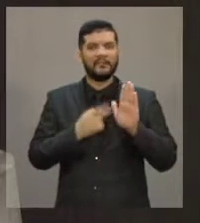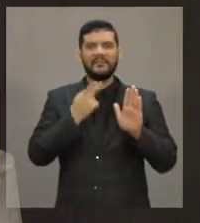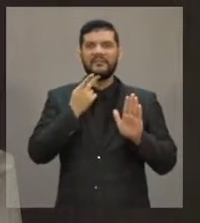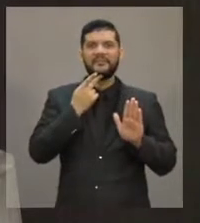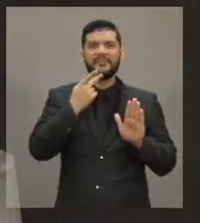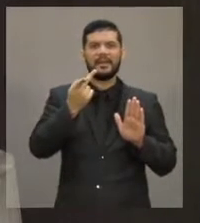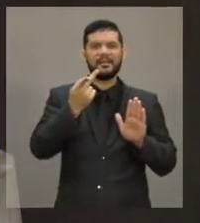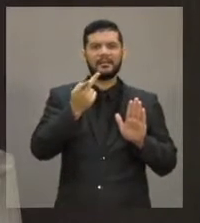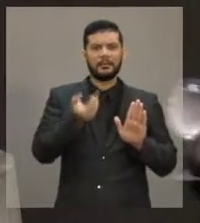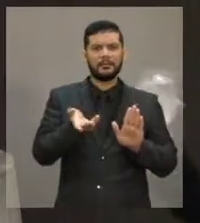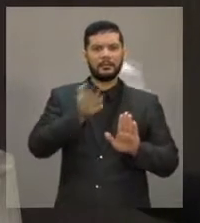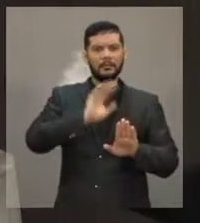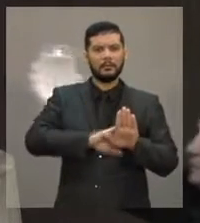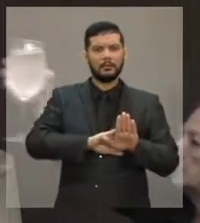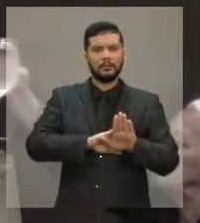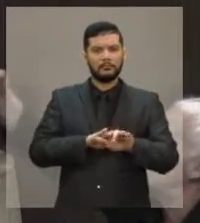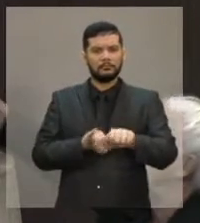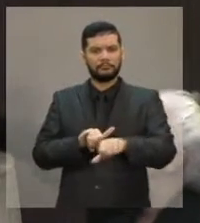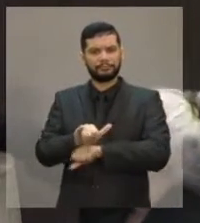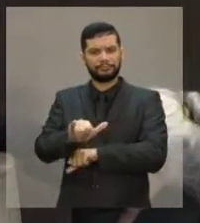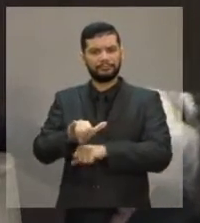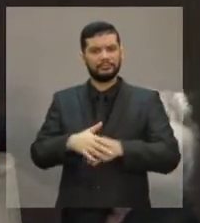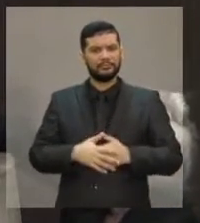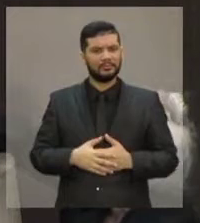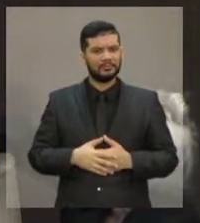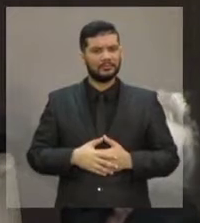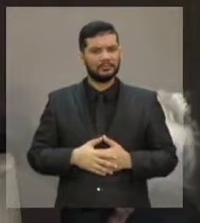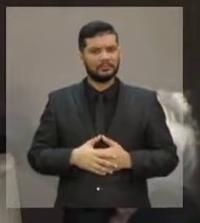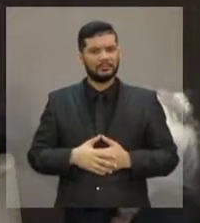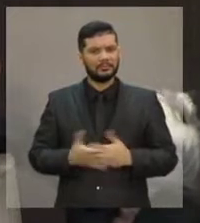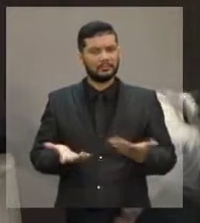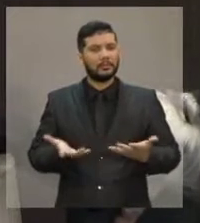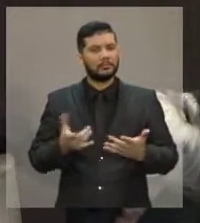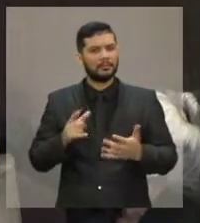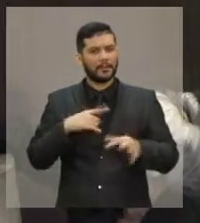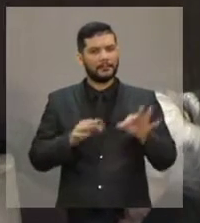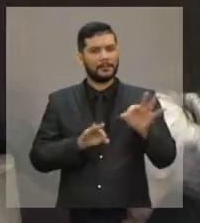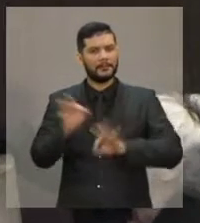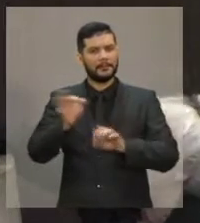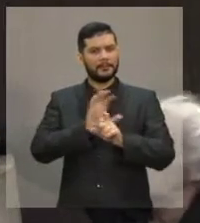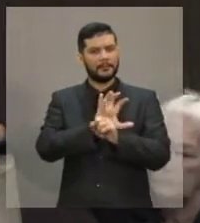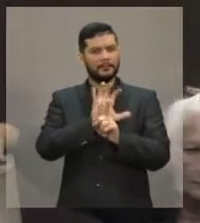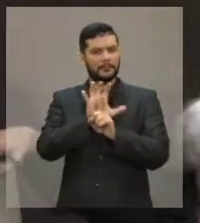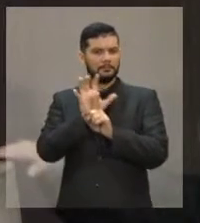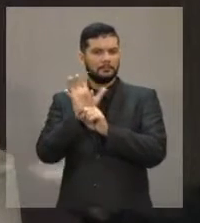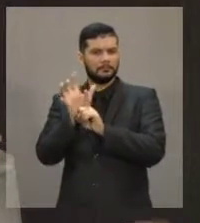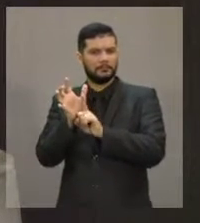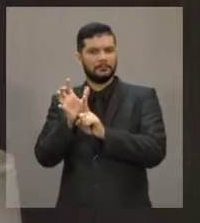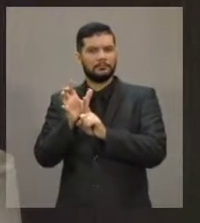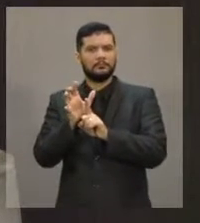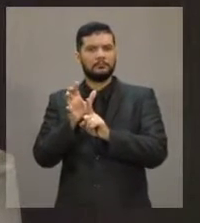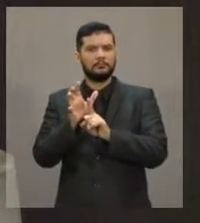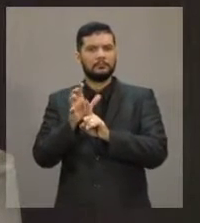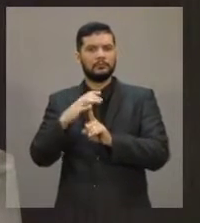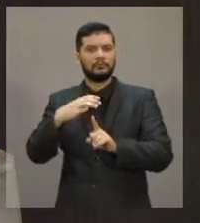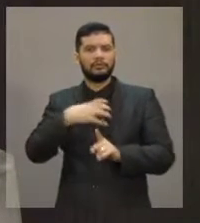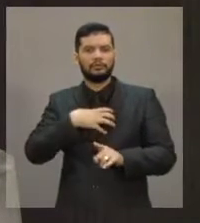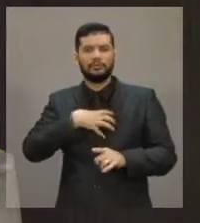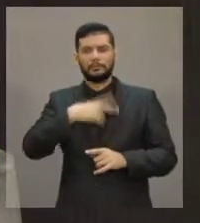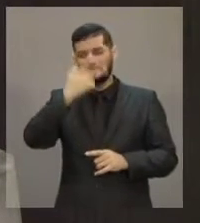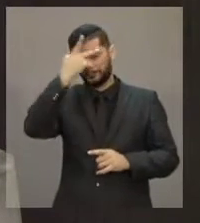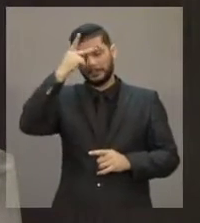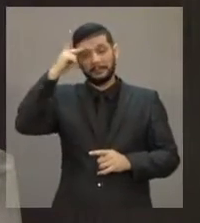uma incoerência. Há uma manipulação do sentimento das pessoas